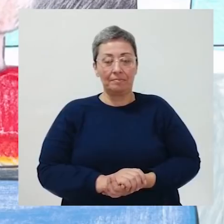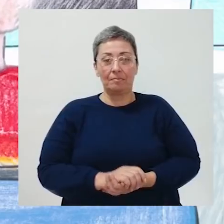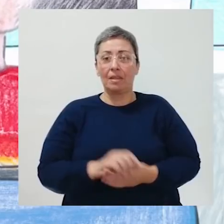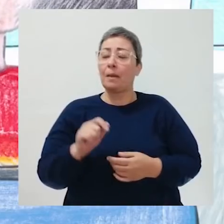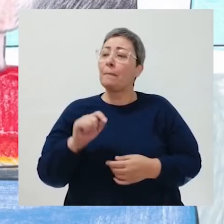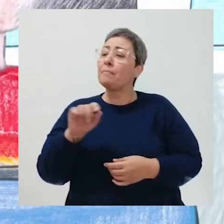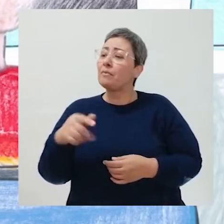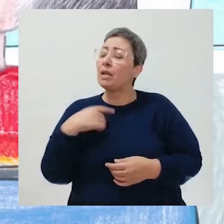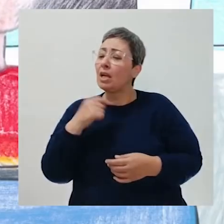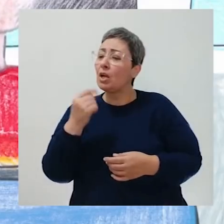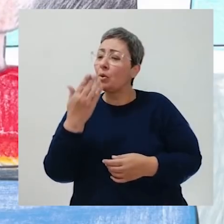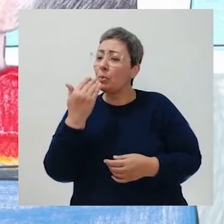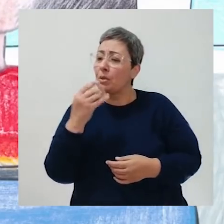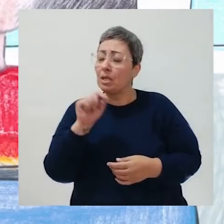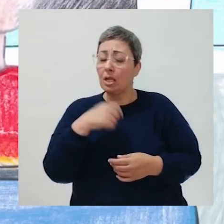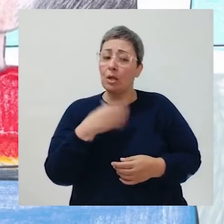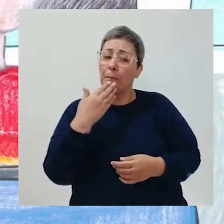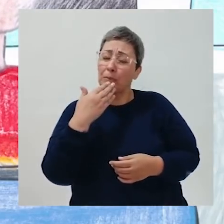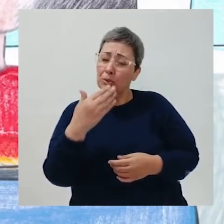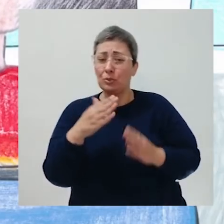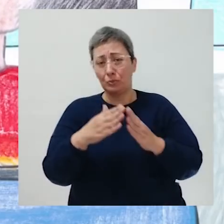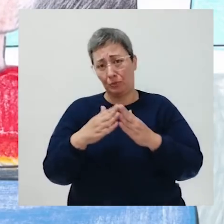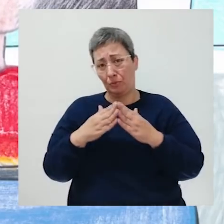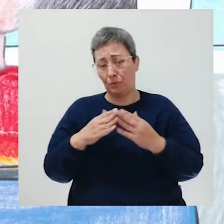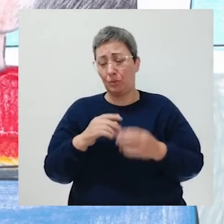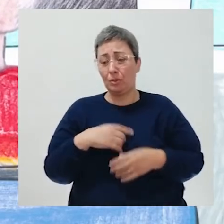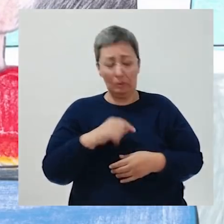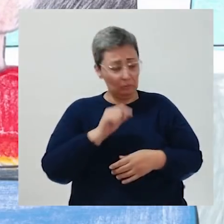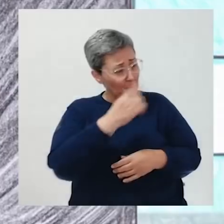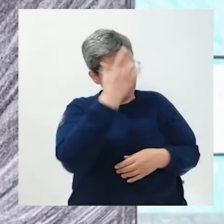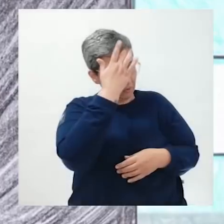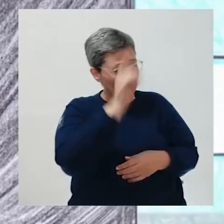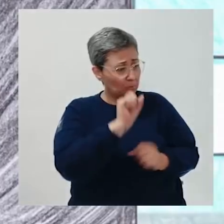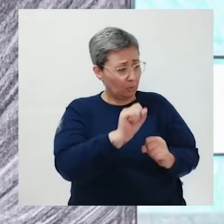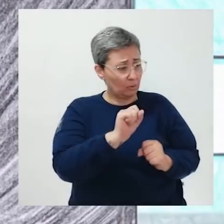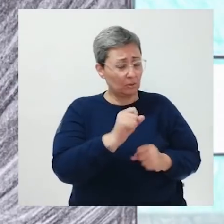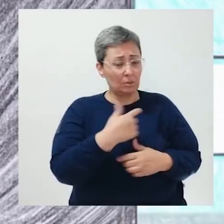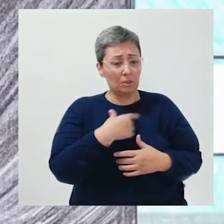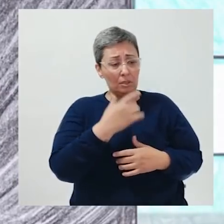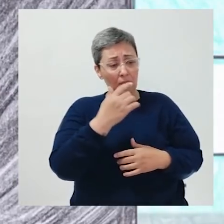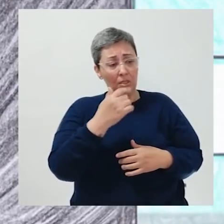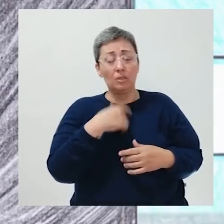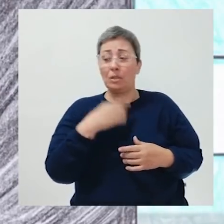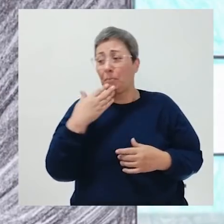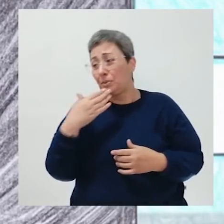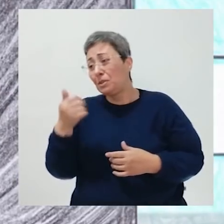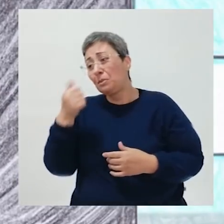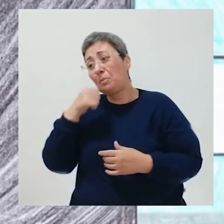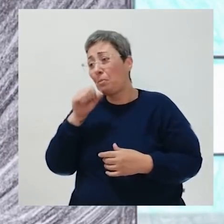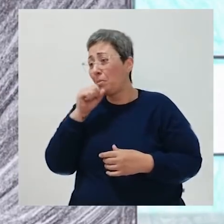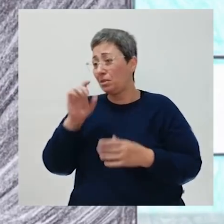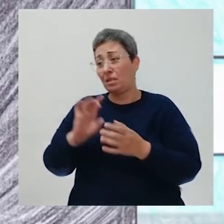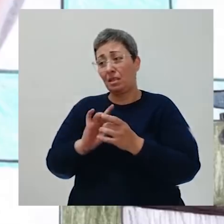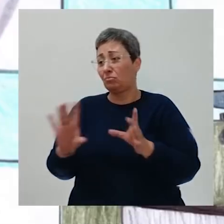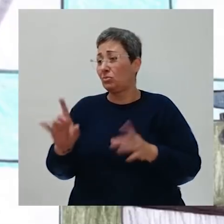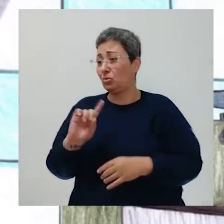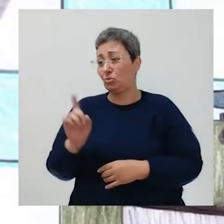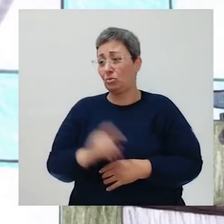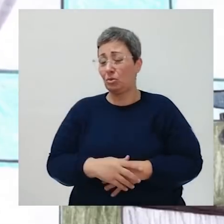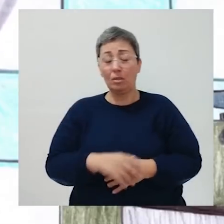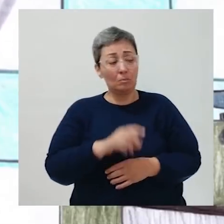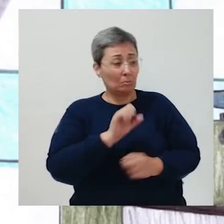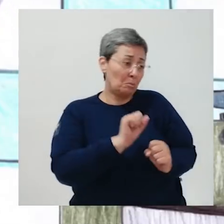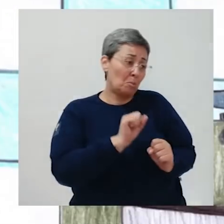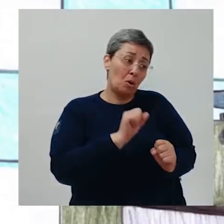Por falar em comida, pai, queria te pedir um favor. Isso é fácil. Eu já pedi pra mamãe, mas ela não deixou.